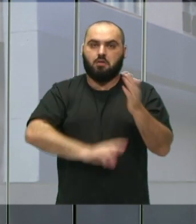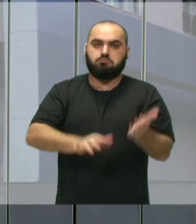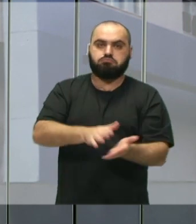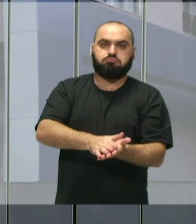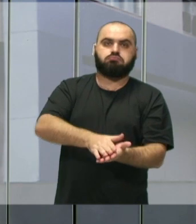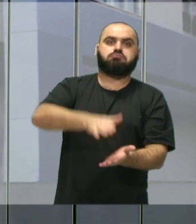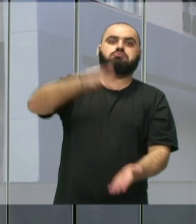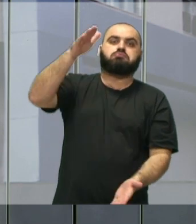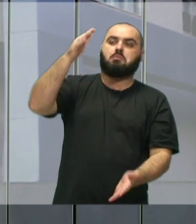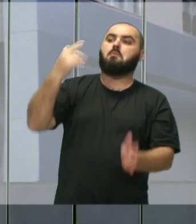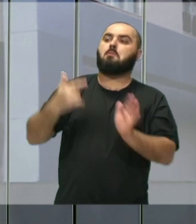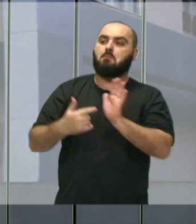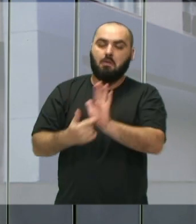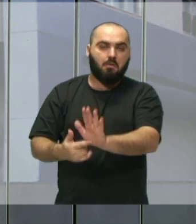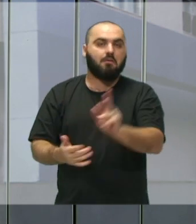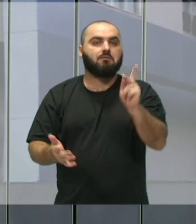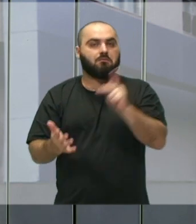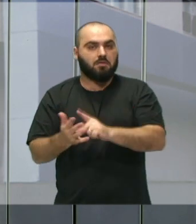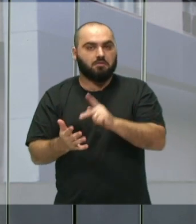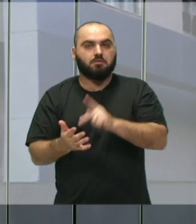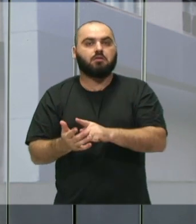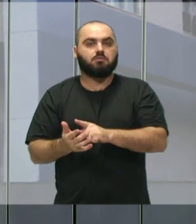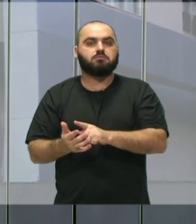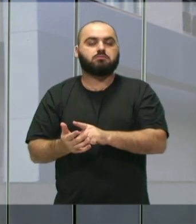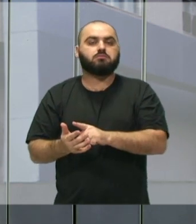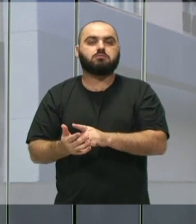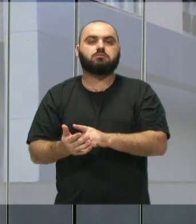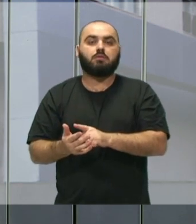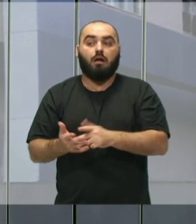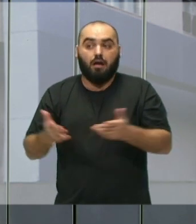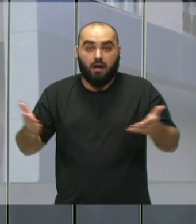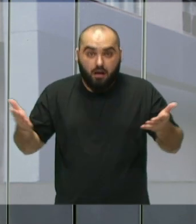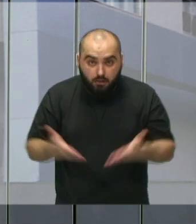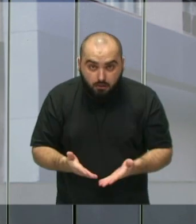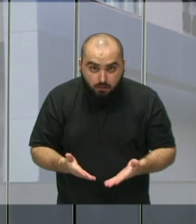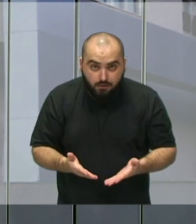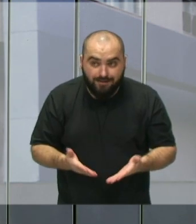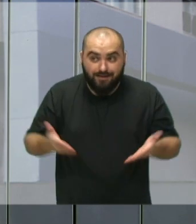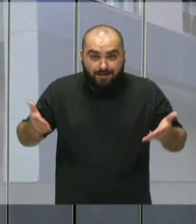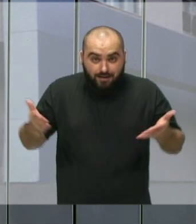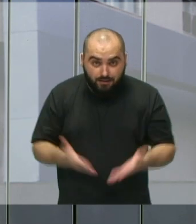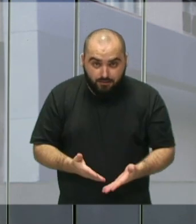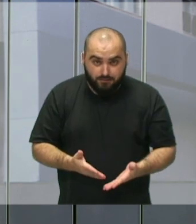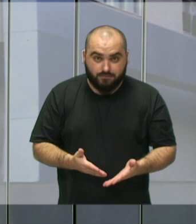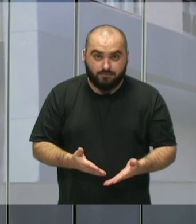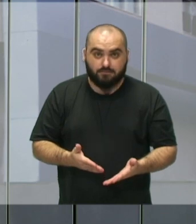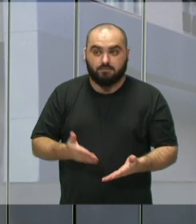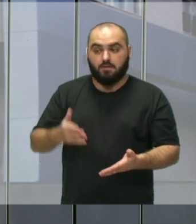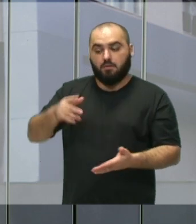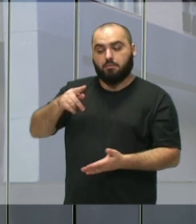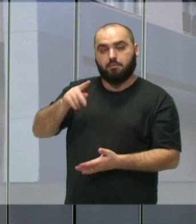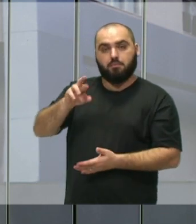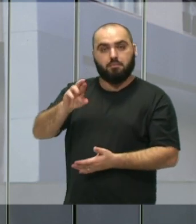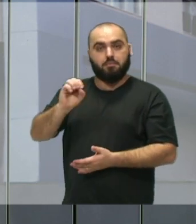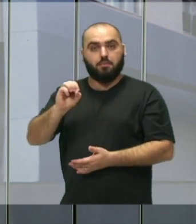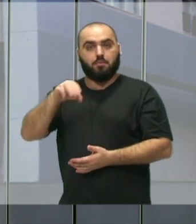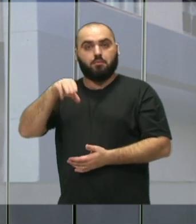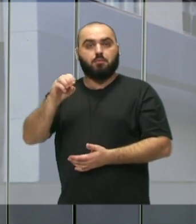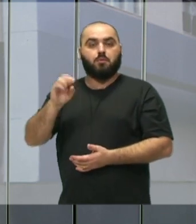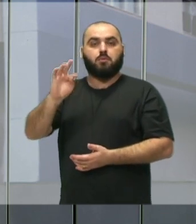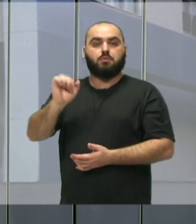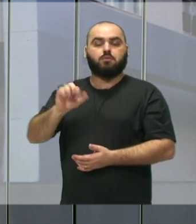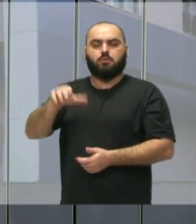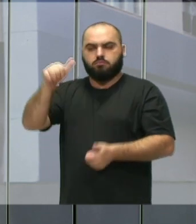está mostrando ali os fatos e que agora cabe ao promotor, ao analisar todas